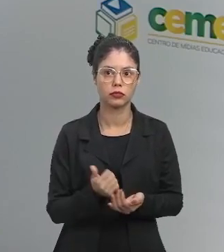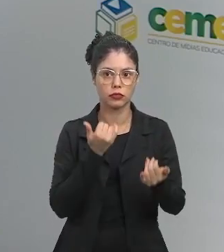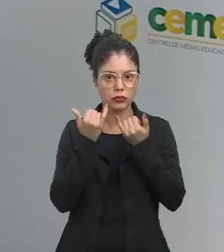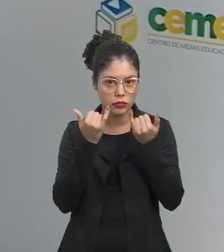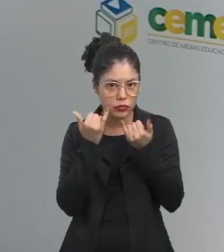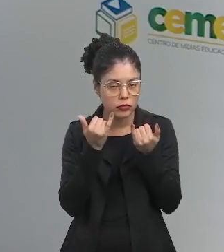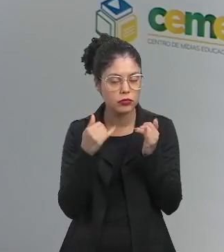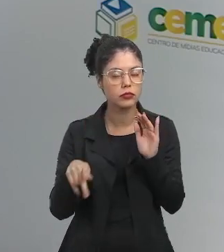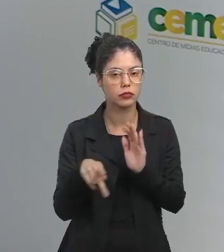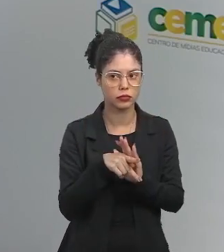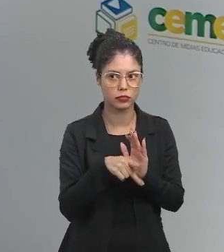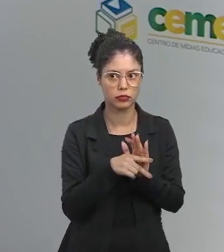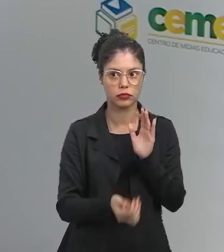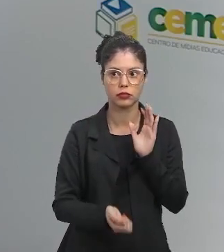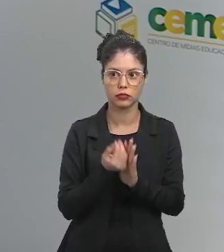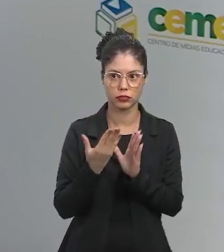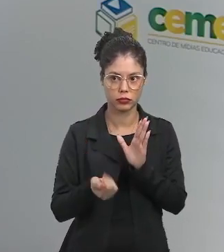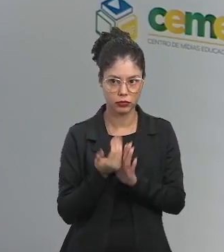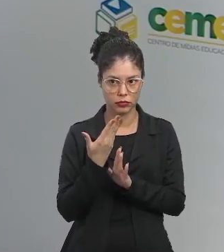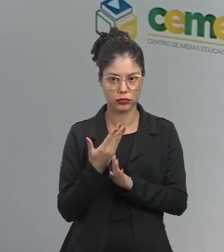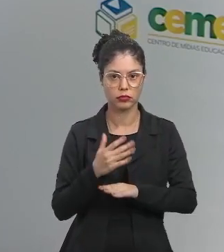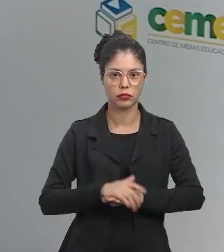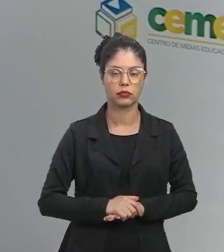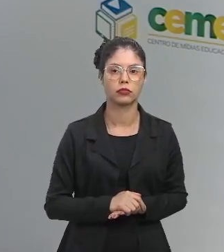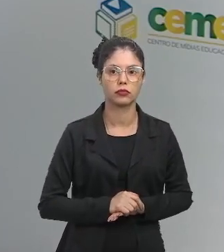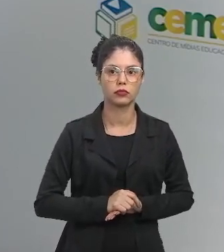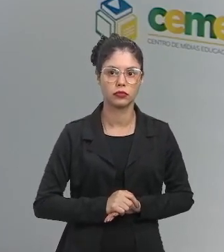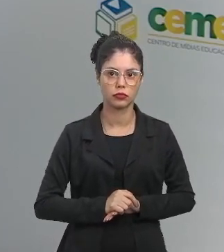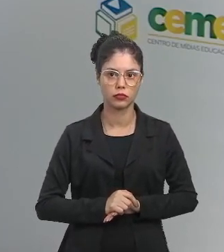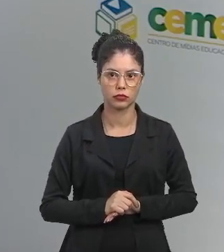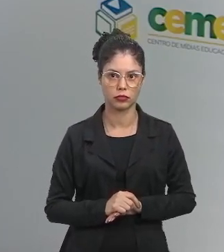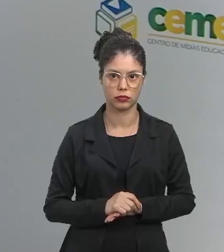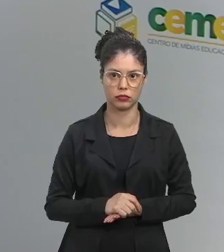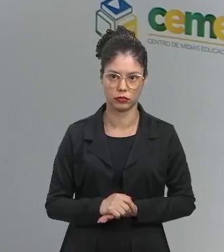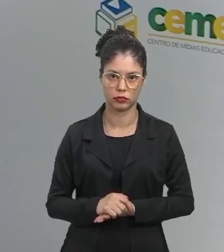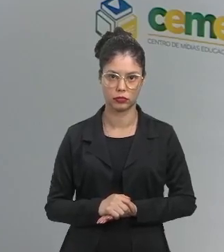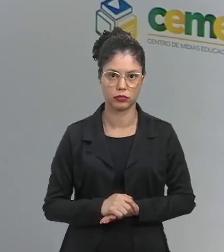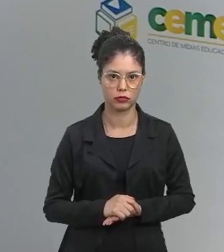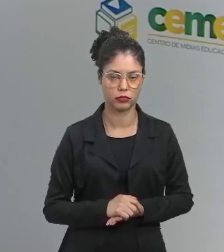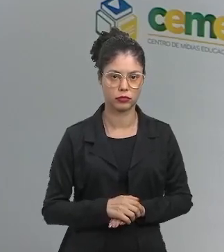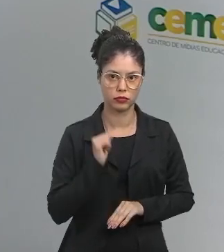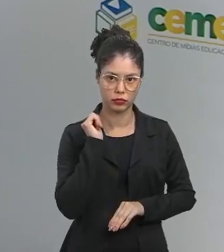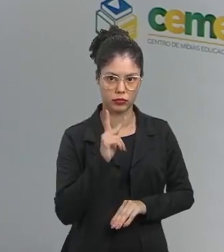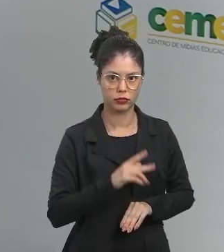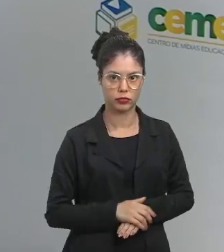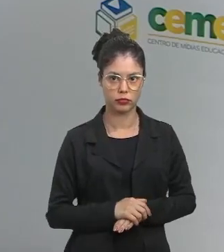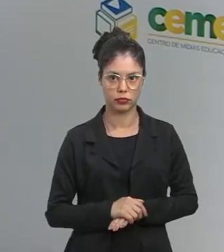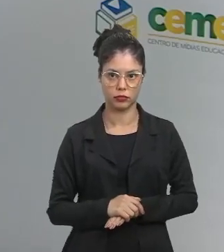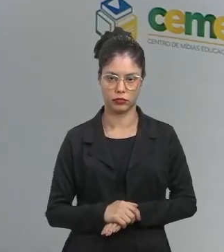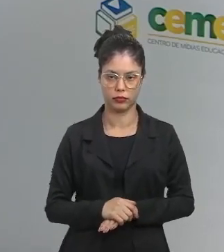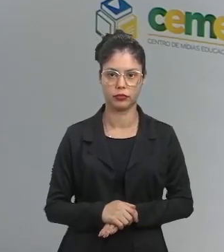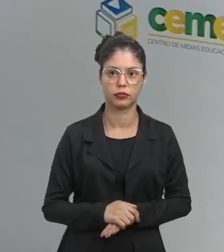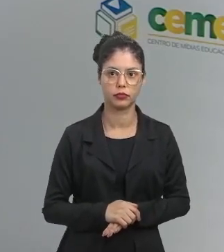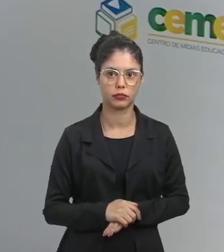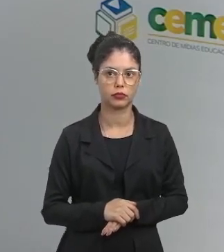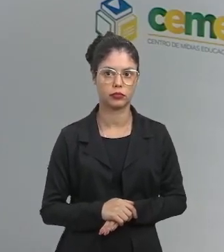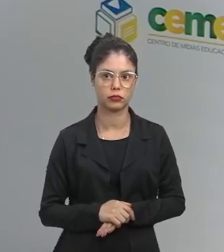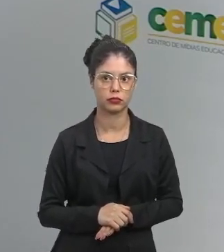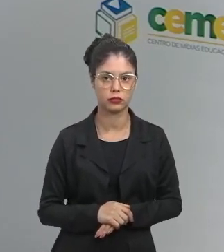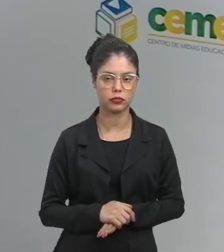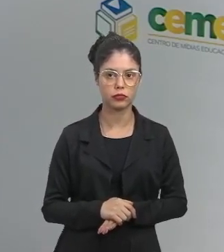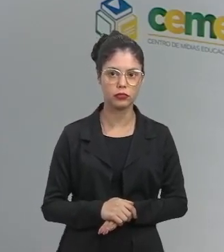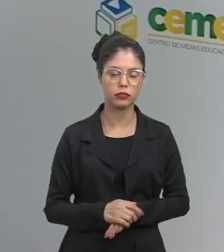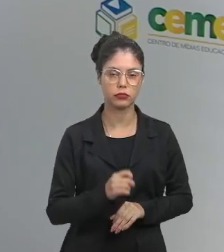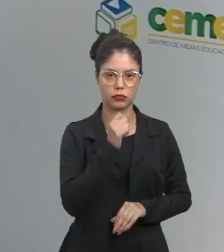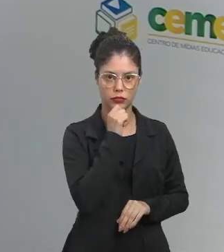a informação para que a proteína seja produzida. Tá ok? Então tá, a tecnologia de vacina de